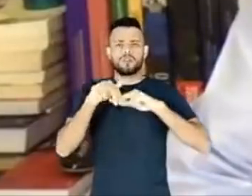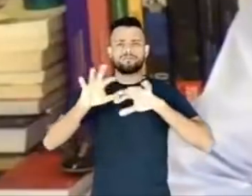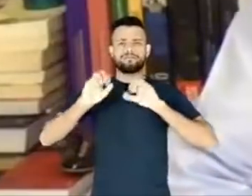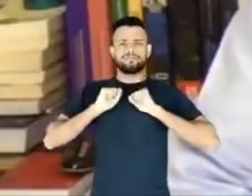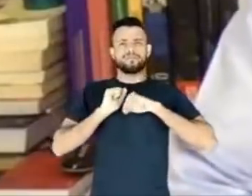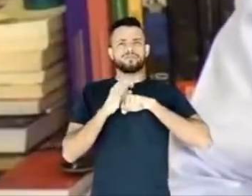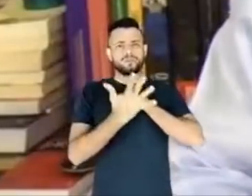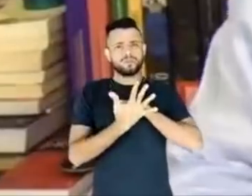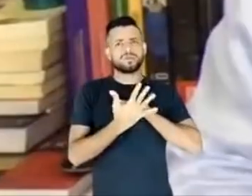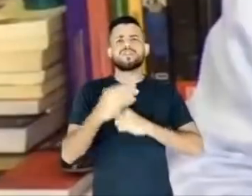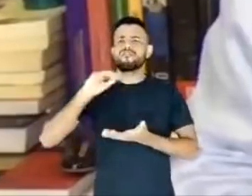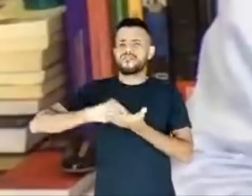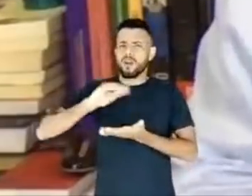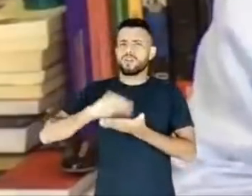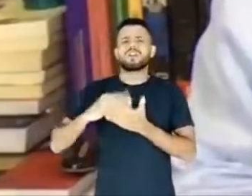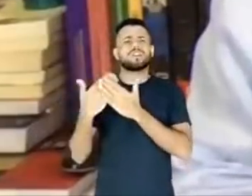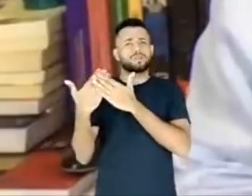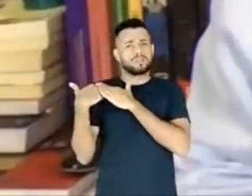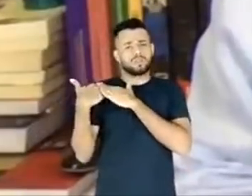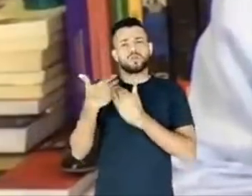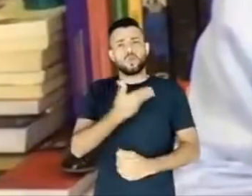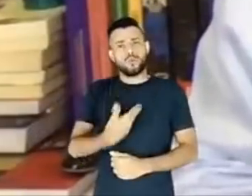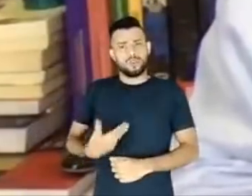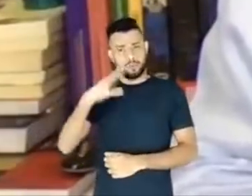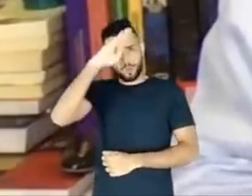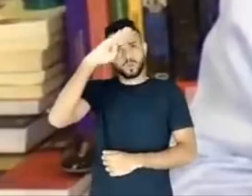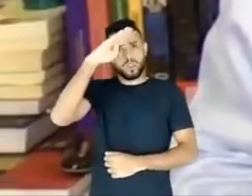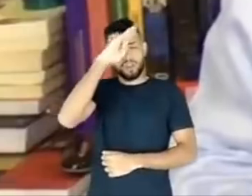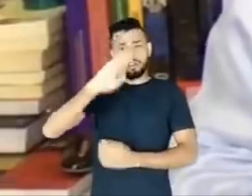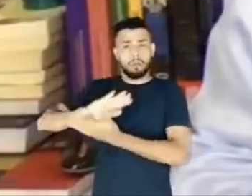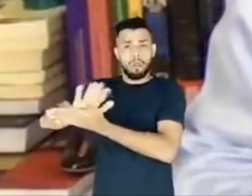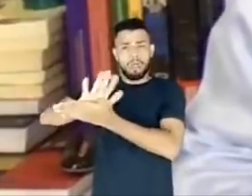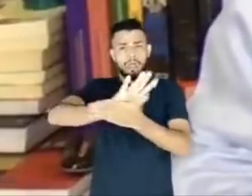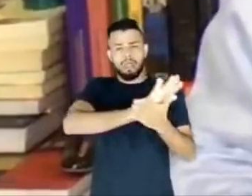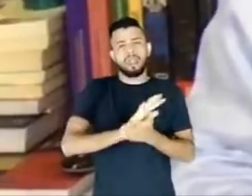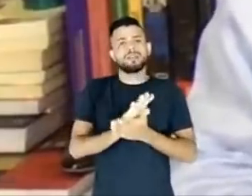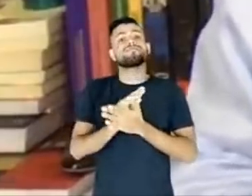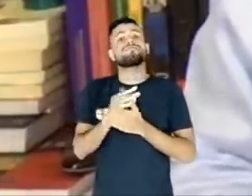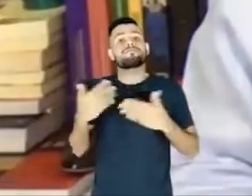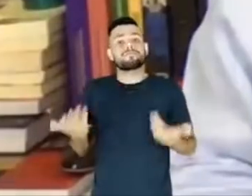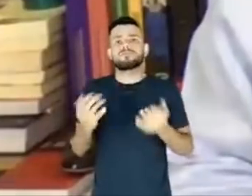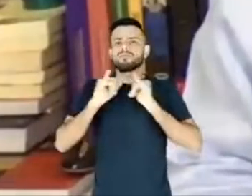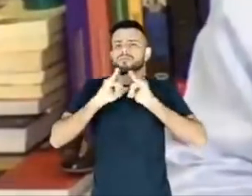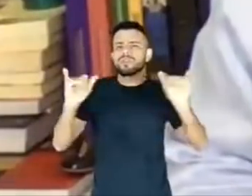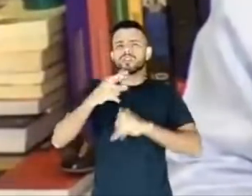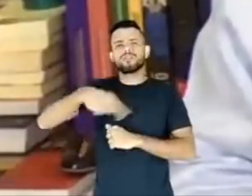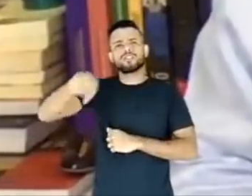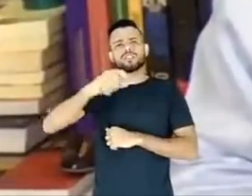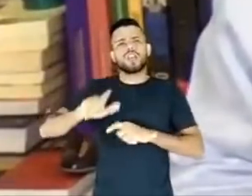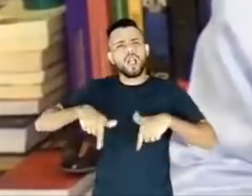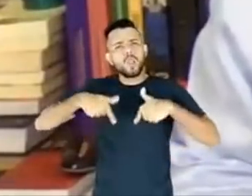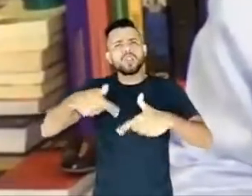do nosso governo genocida. E quero dizer para vocês que a luta pela vacina não é